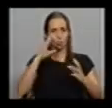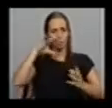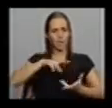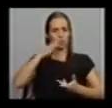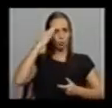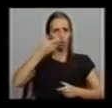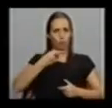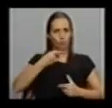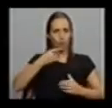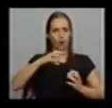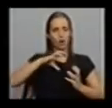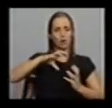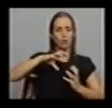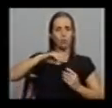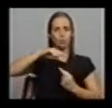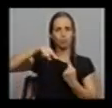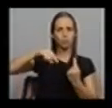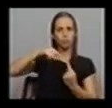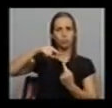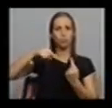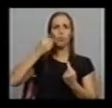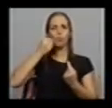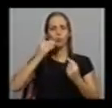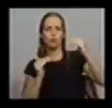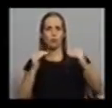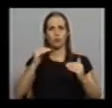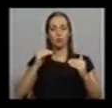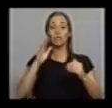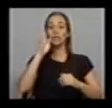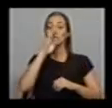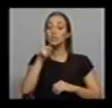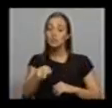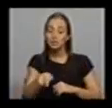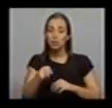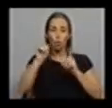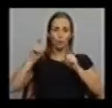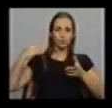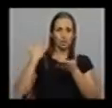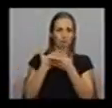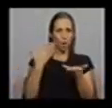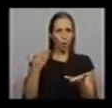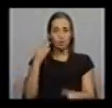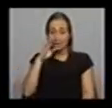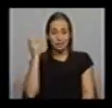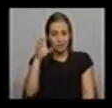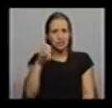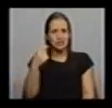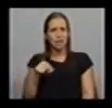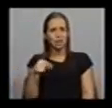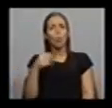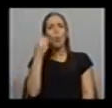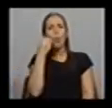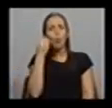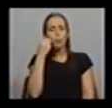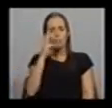órbita e, se este planeta 9 esteve presente no Sistema Solar praticamente desde o seu início, então como é que ao longo de milhares